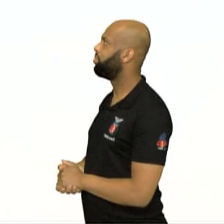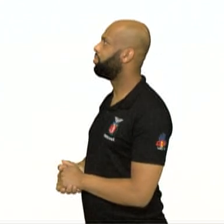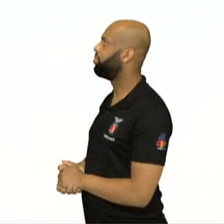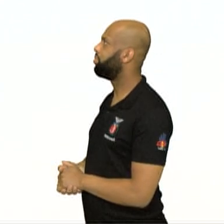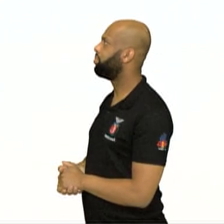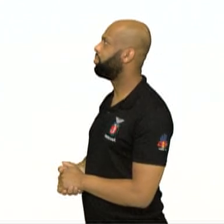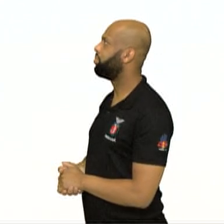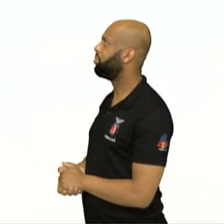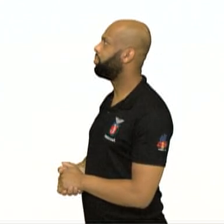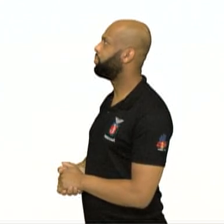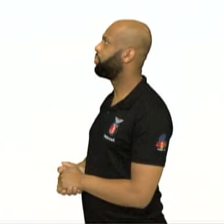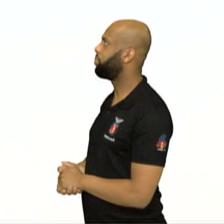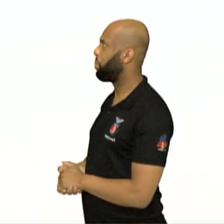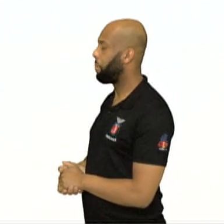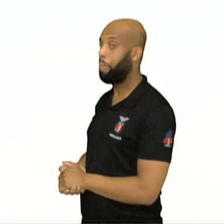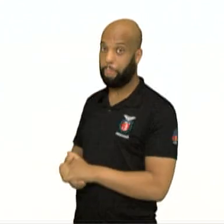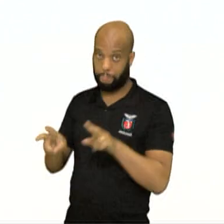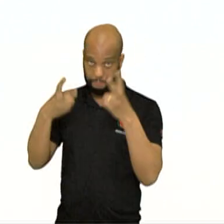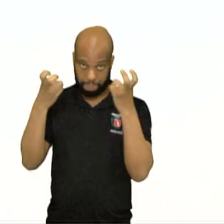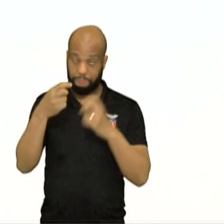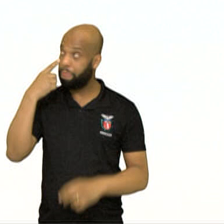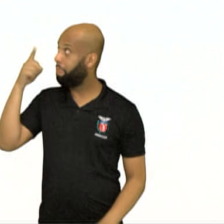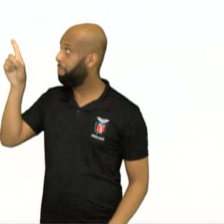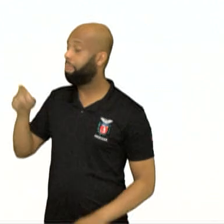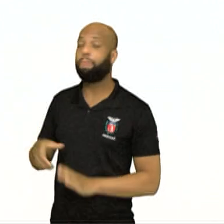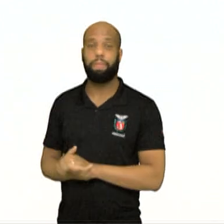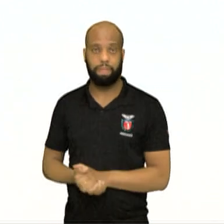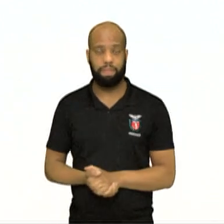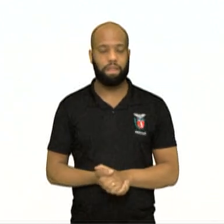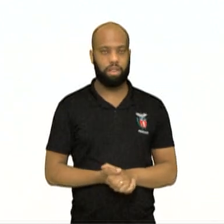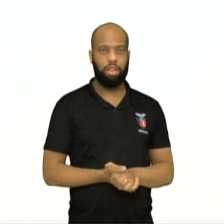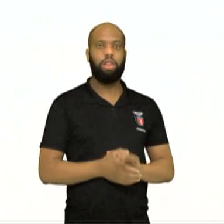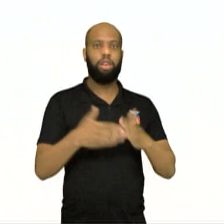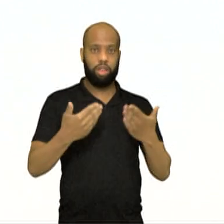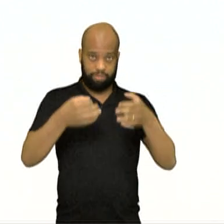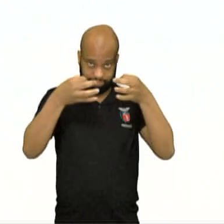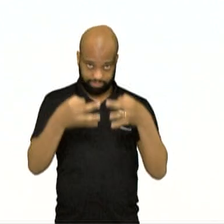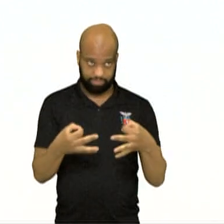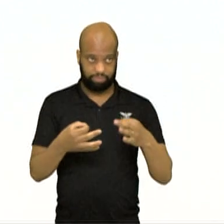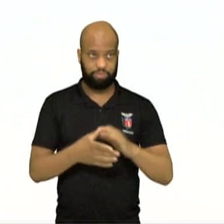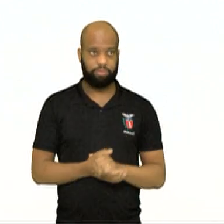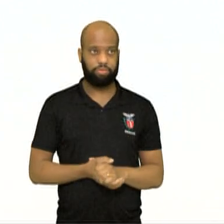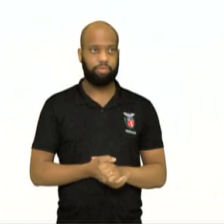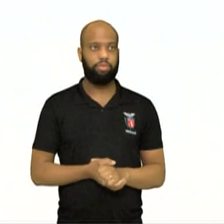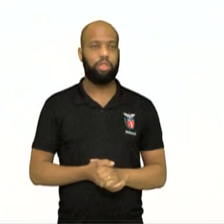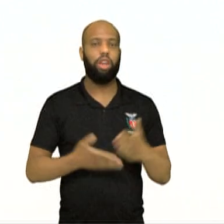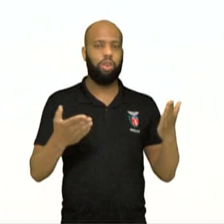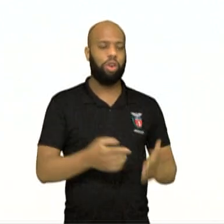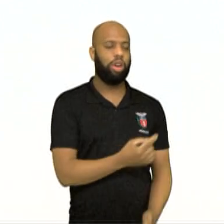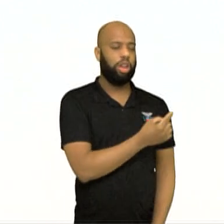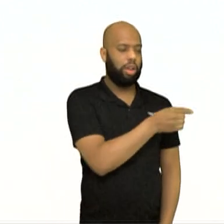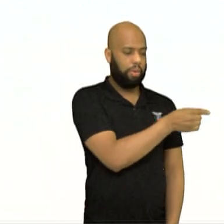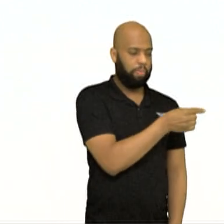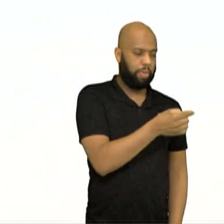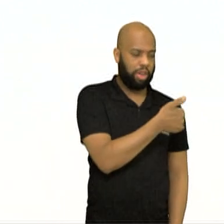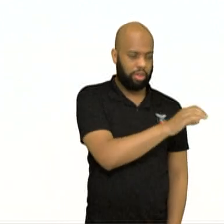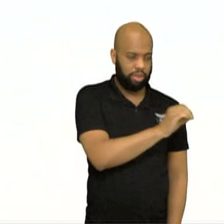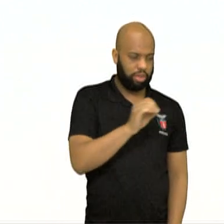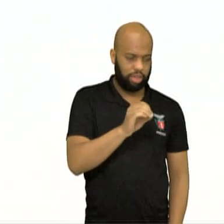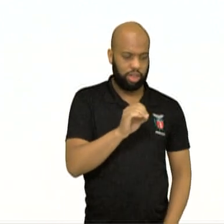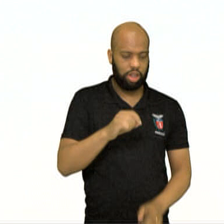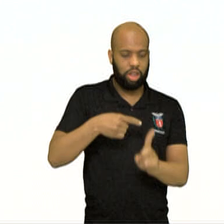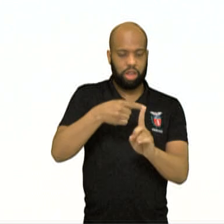primeiro membro. Porém, ele aparece no segundo. Lembra-se? Tudo certinho? Menos 100 com mais